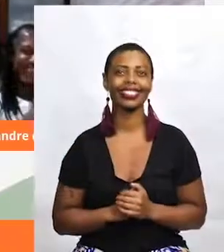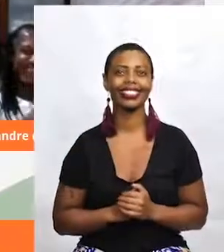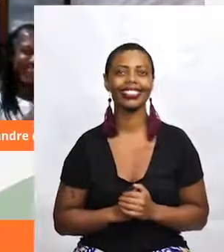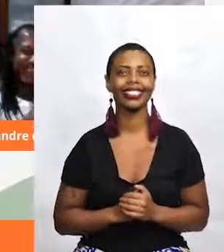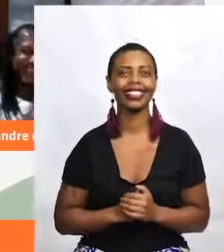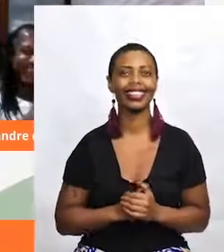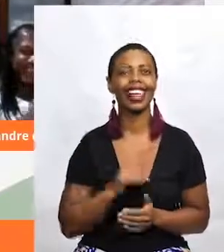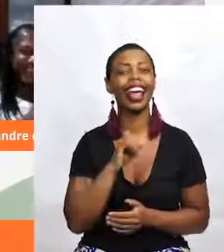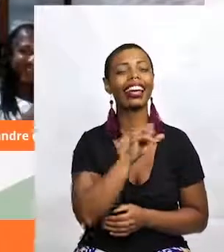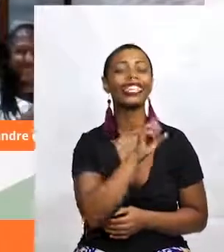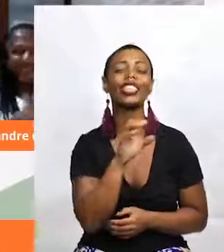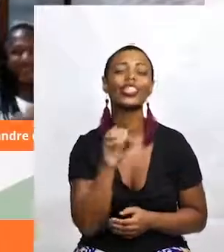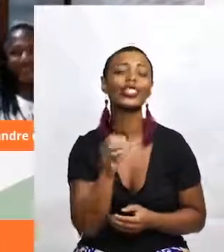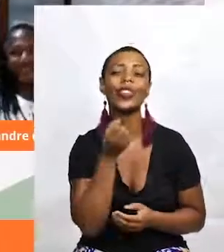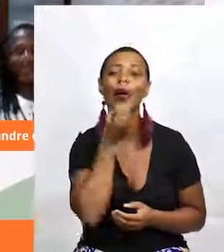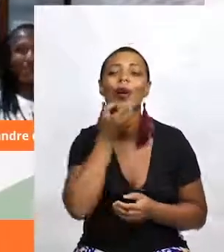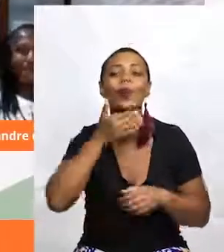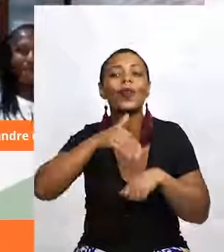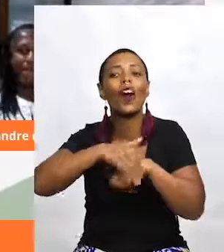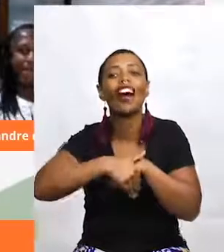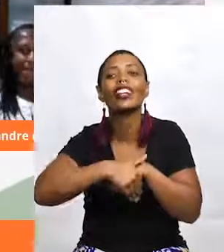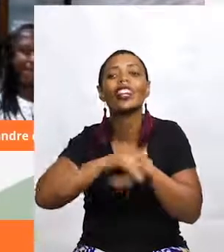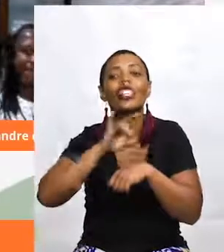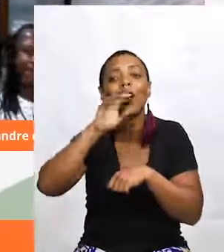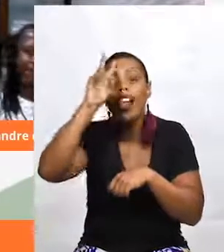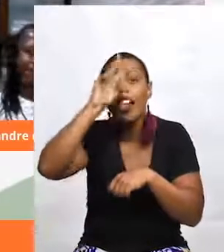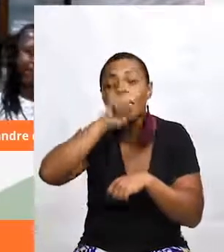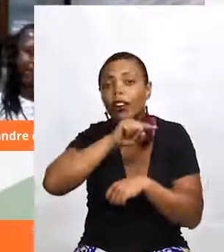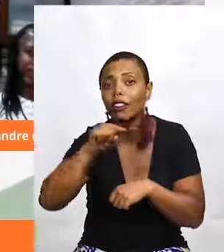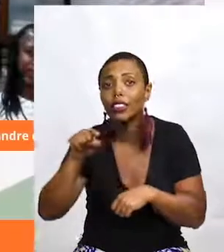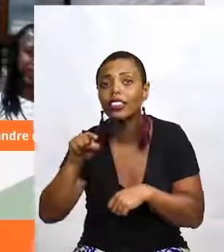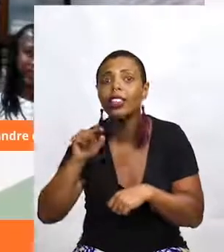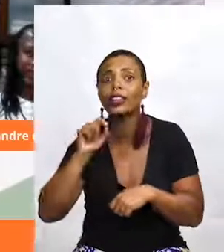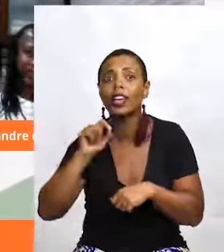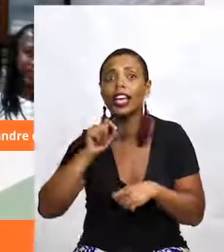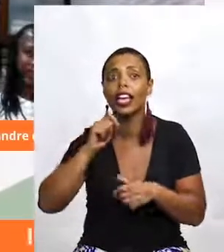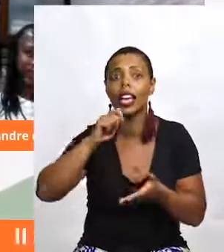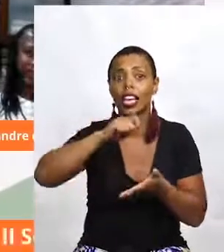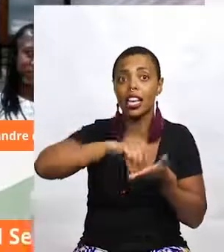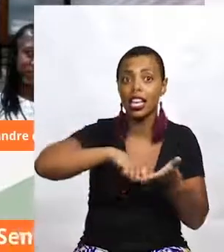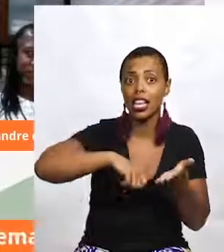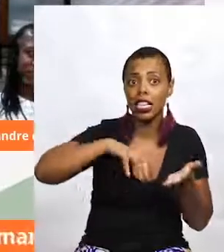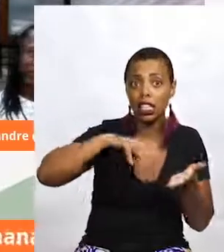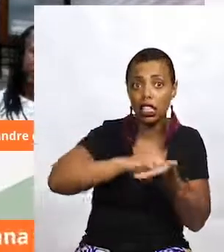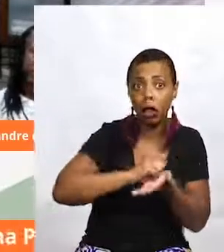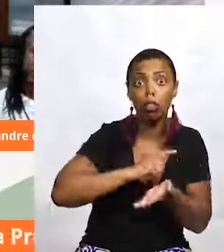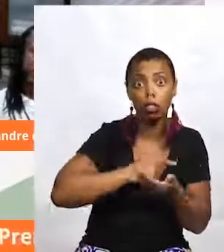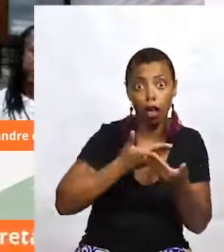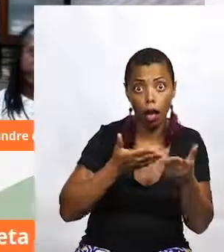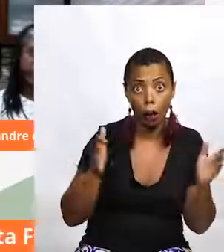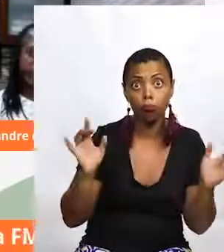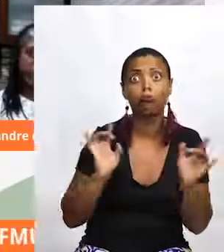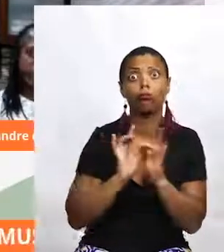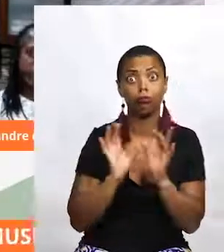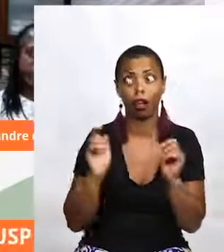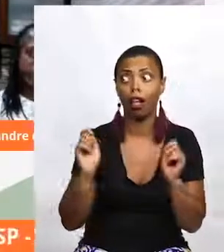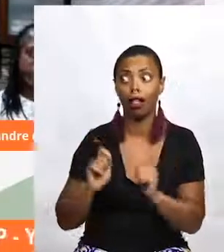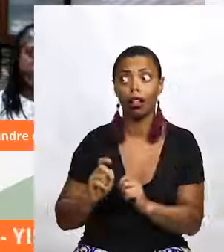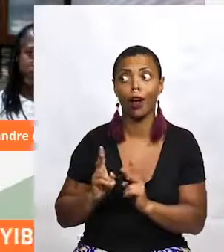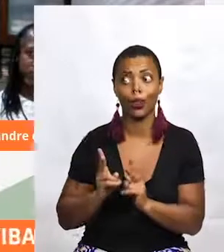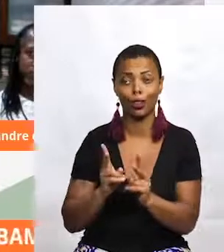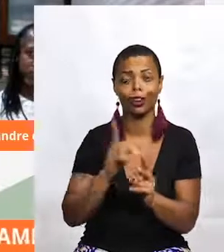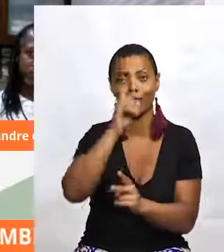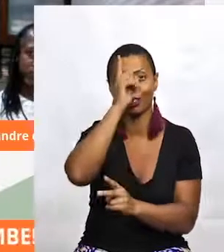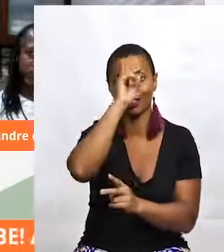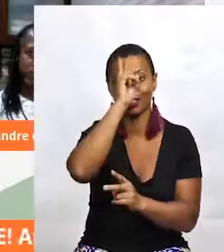É isso. Muito boa noite. Só lembrando vocês que as inscrições ainda estão abertas. Podem continuar se inscrevendo, é por